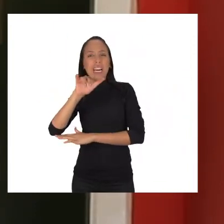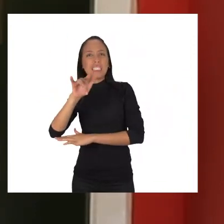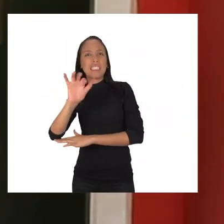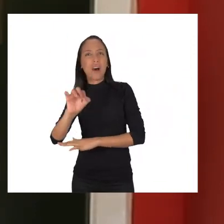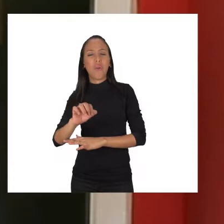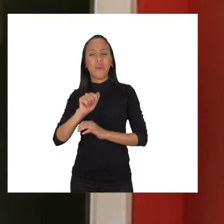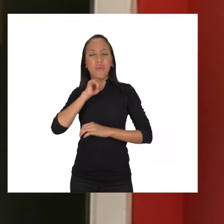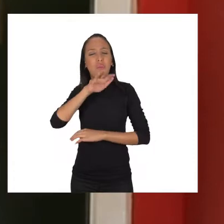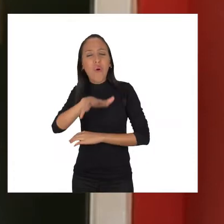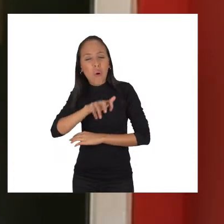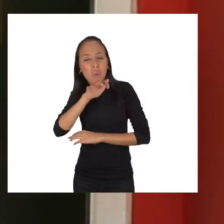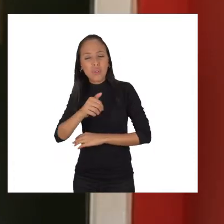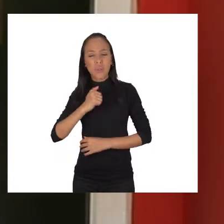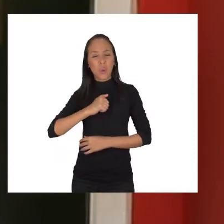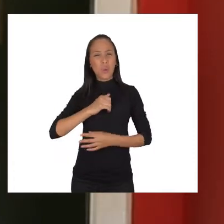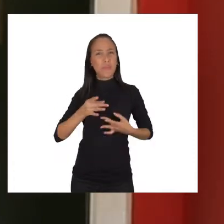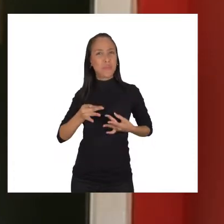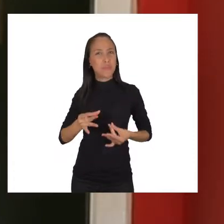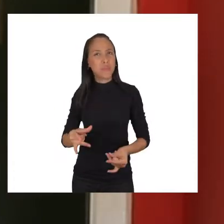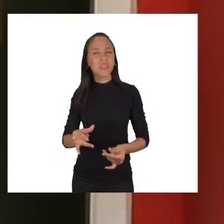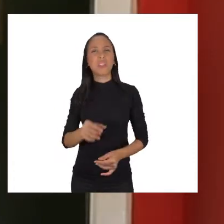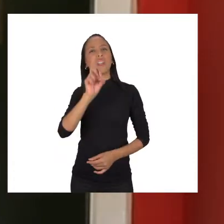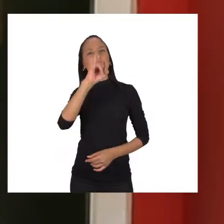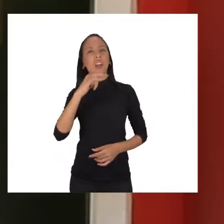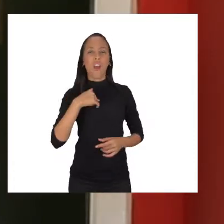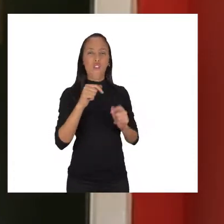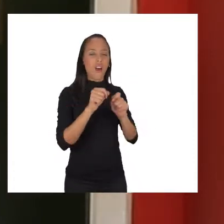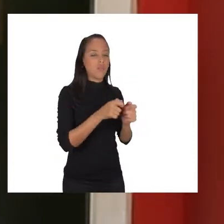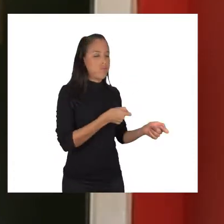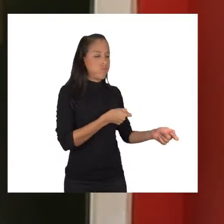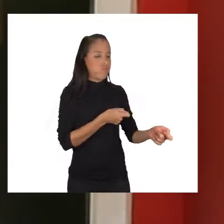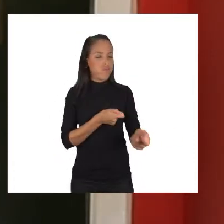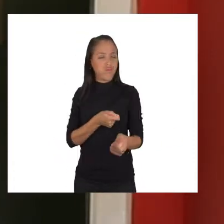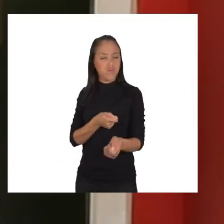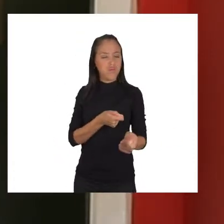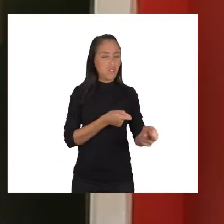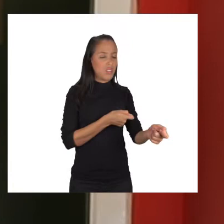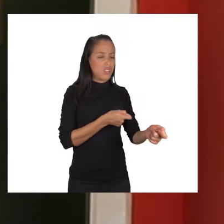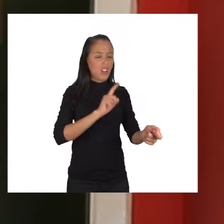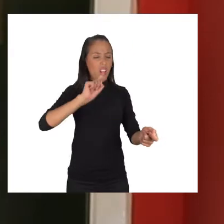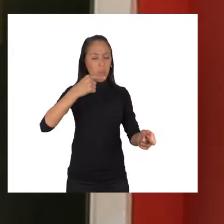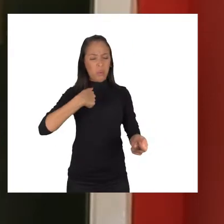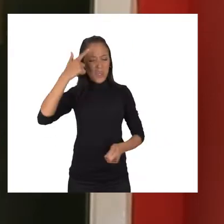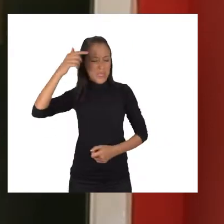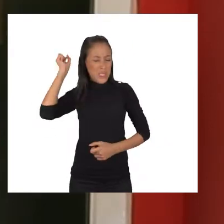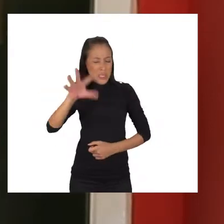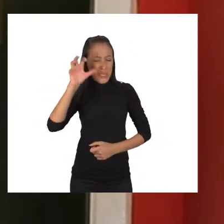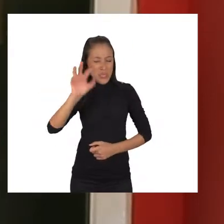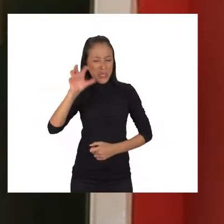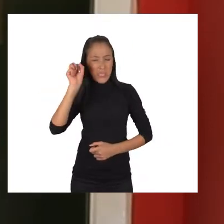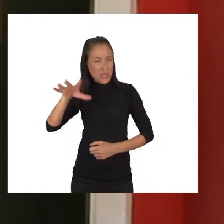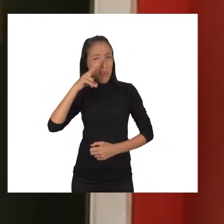diarreia. Sempre eu ia... pulverizar e a dor de cabeça, que parecia que eu ia estourar a minha dor de cabeça. Aí, às vezes, caía até de